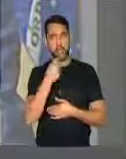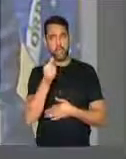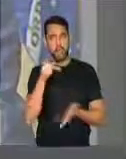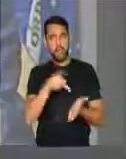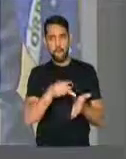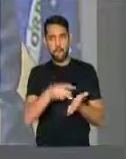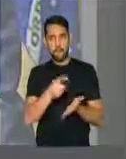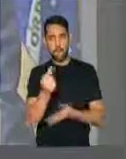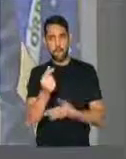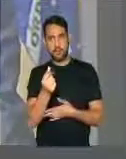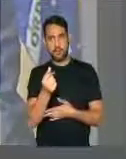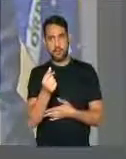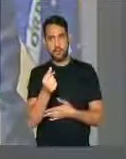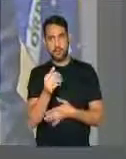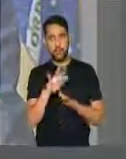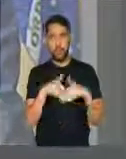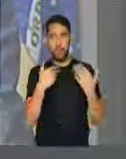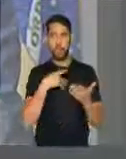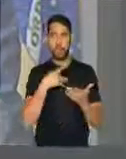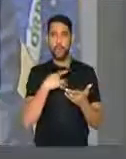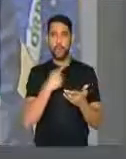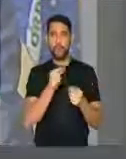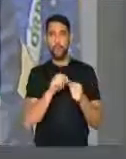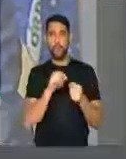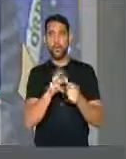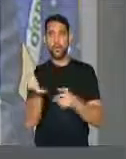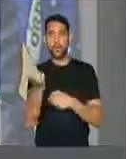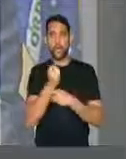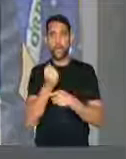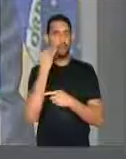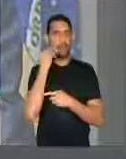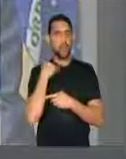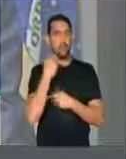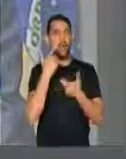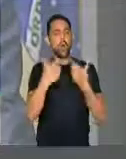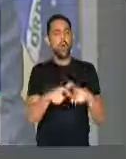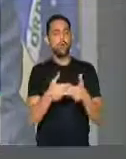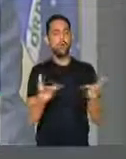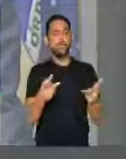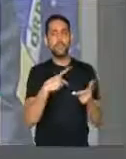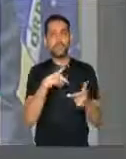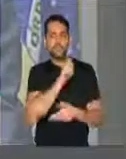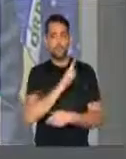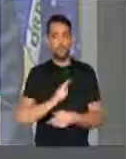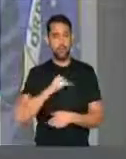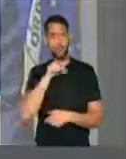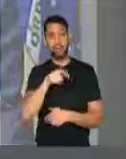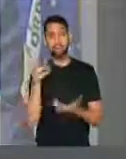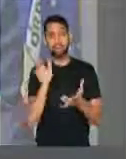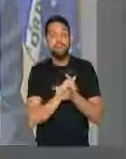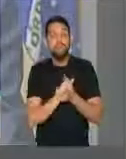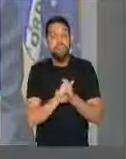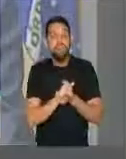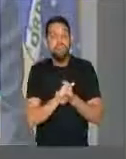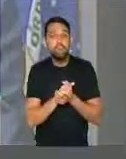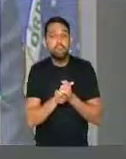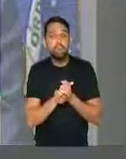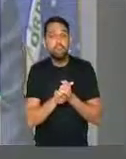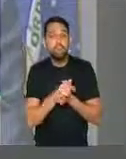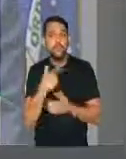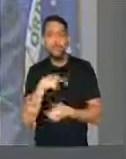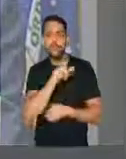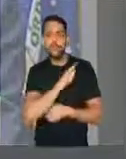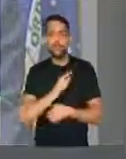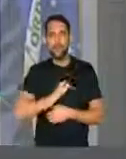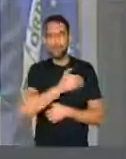se esse dinheiro é verdadeiro, quando é que ele foi sacado dos bancos. Em que governo?